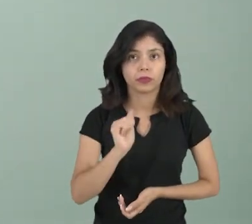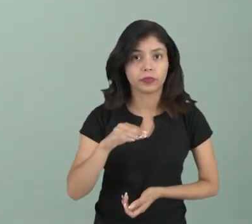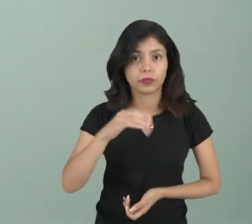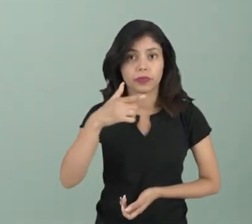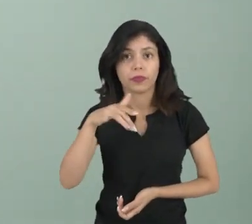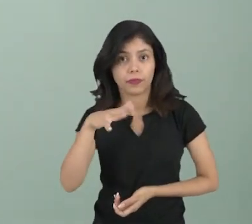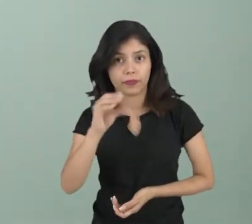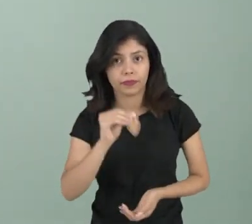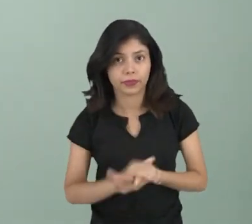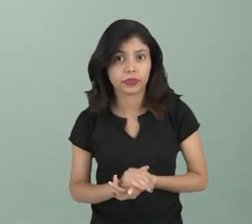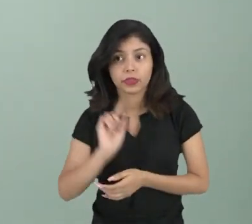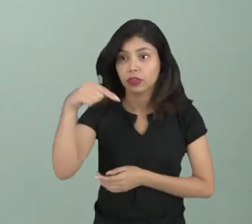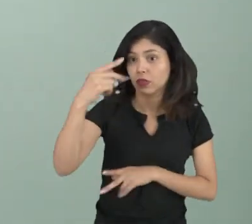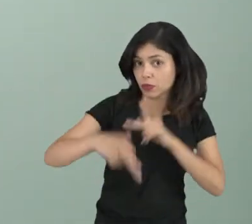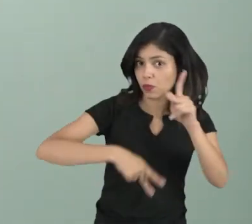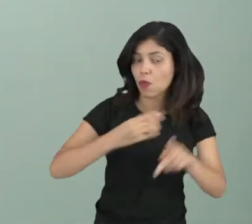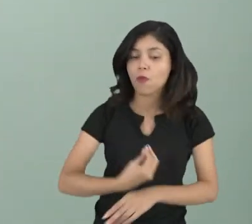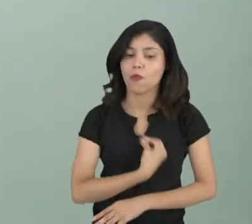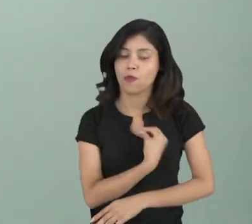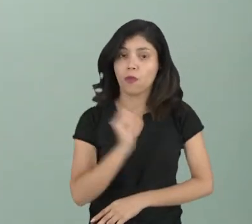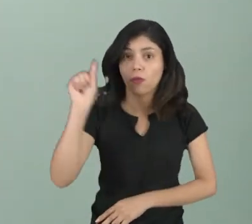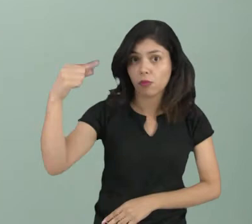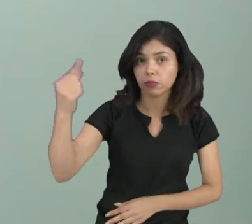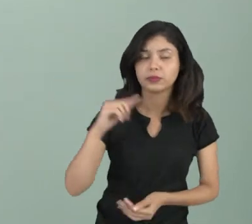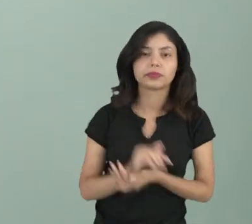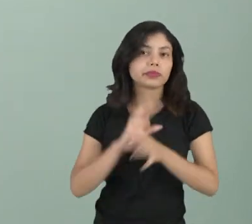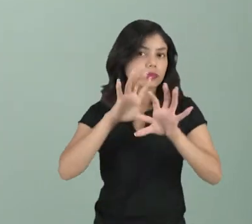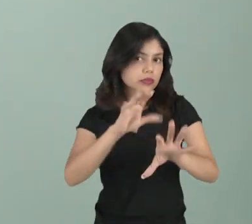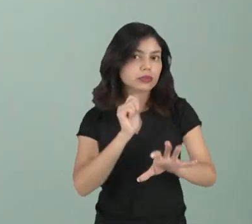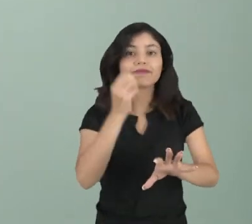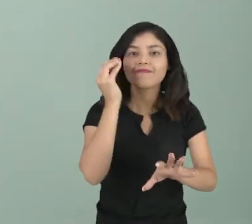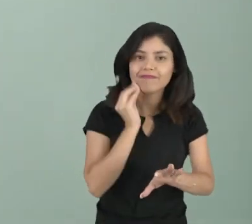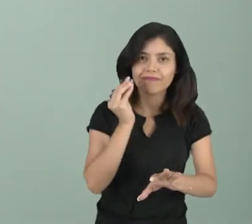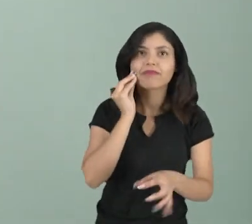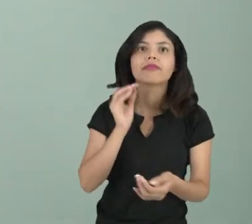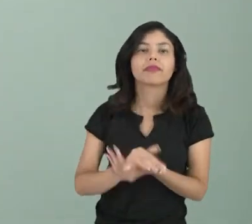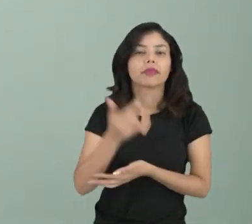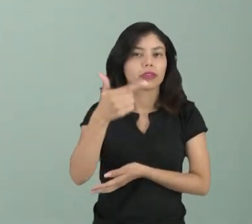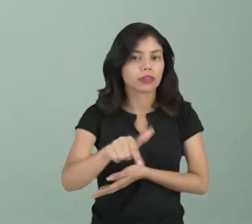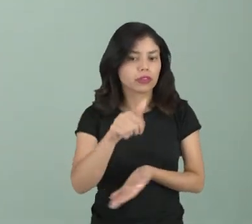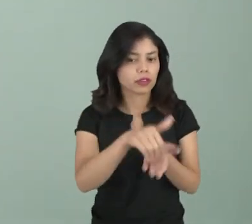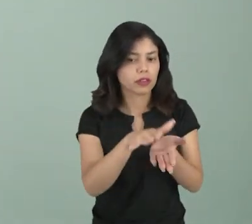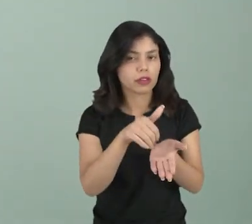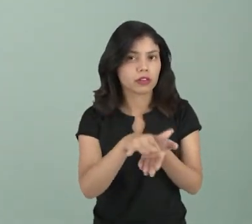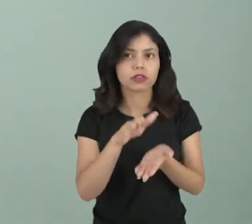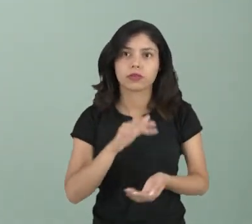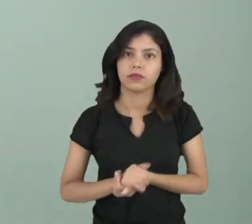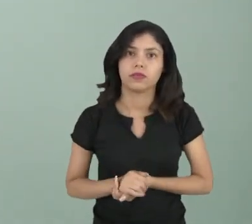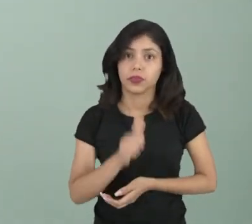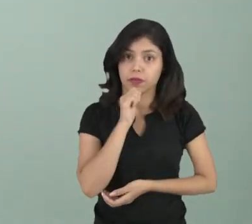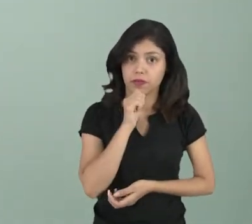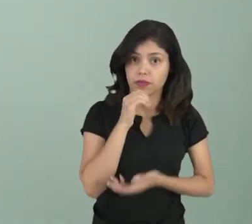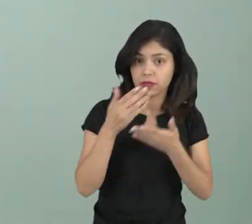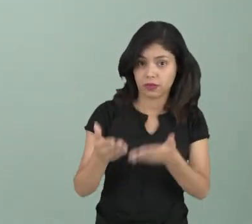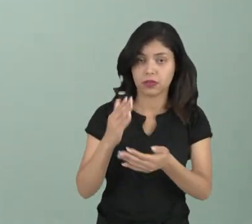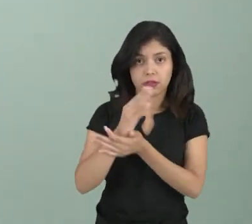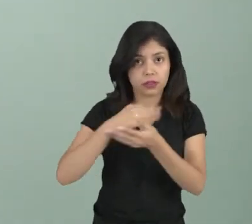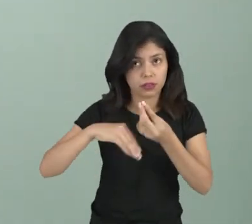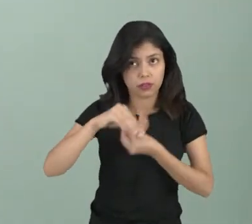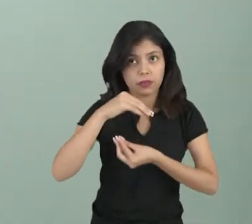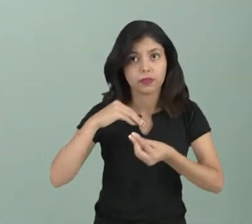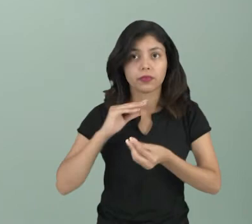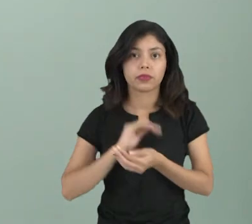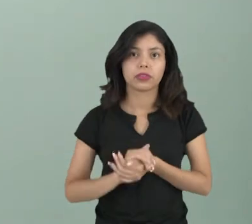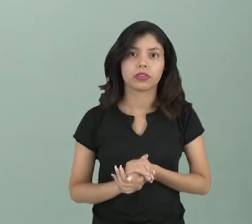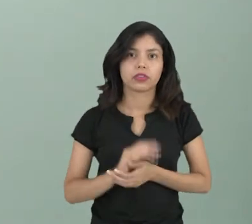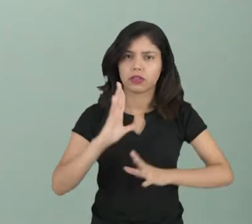ameaçado desse povo está presente ali e então a intenção é sempre repelir de expulsar ainda que isso envolva